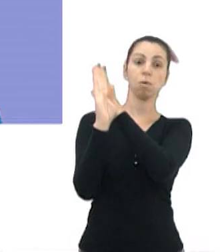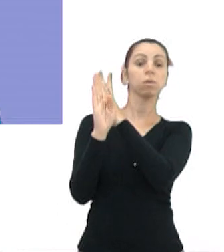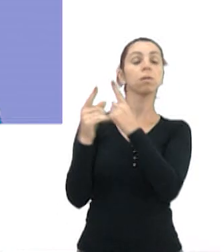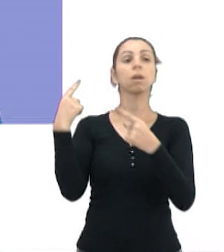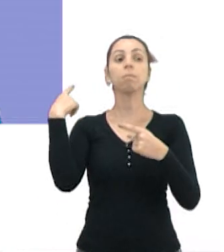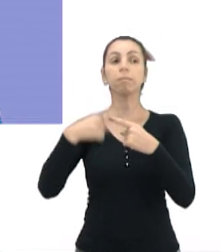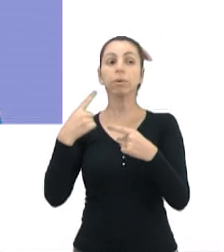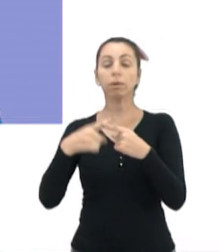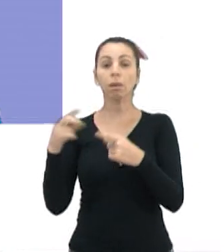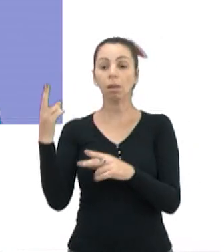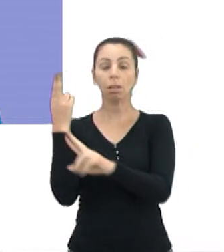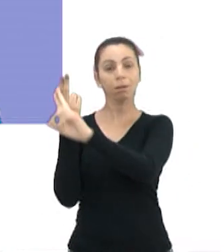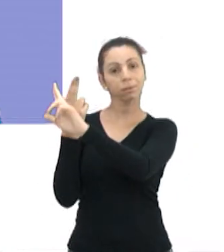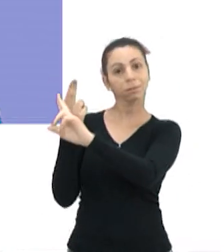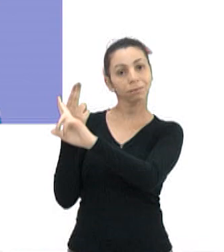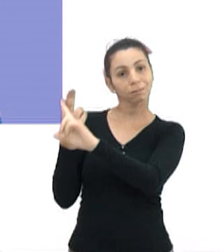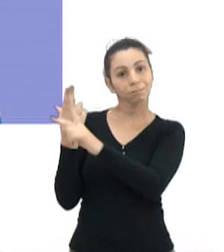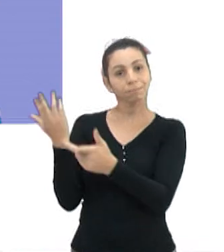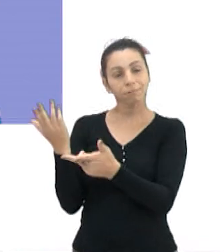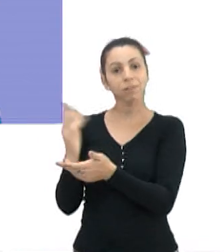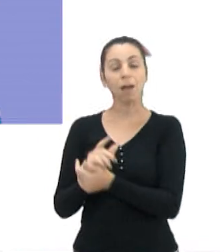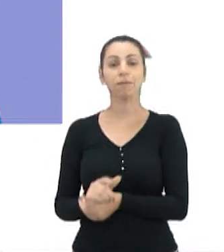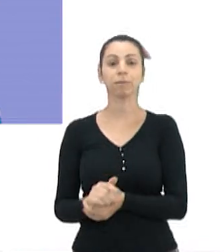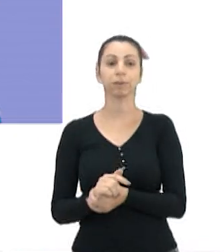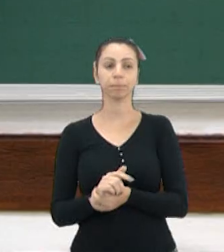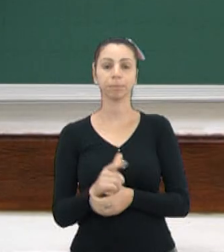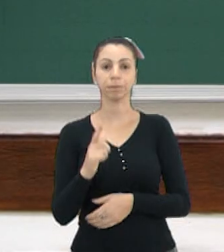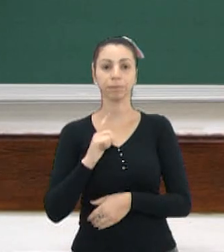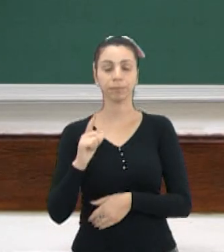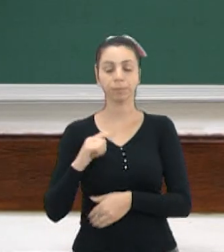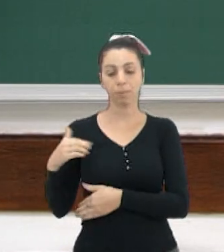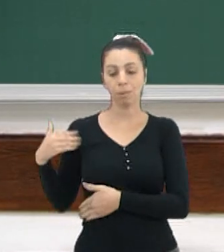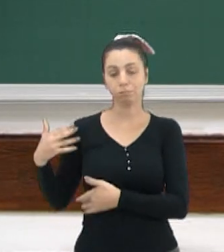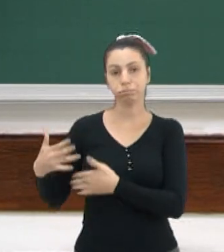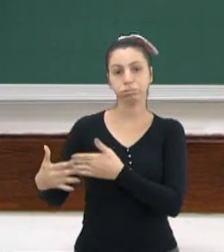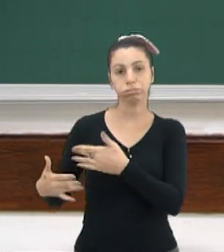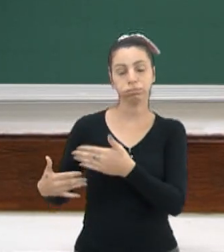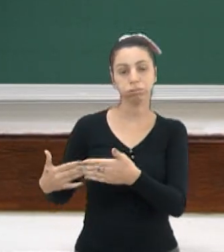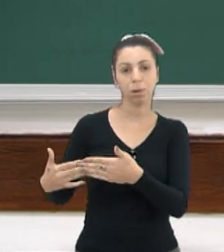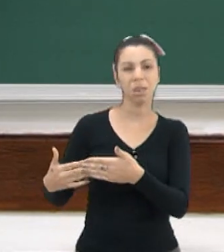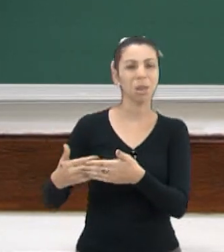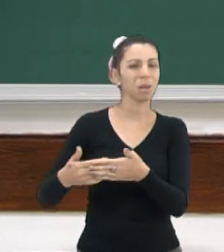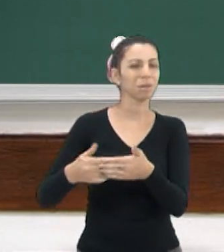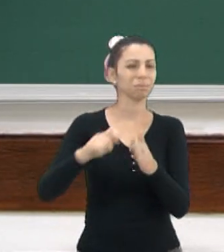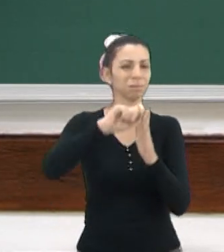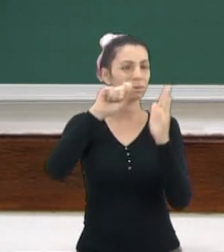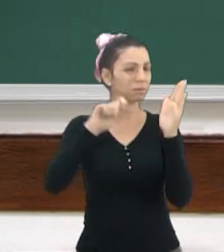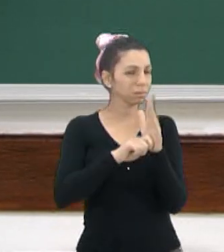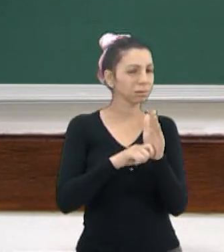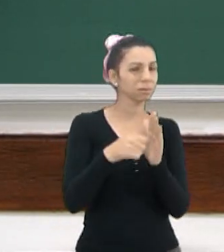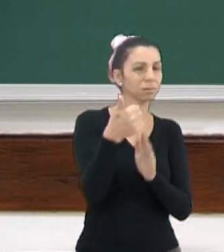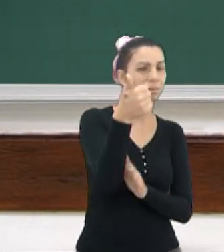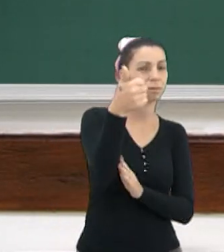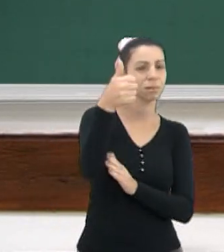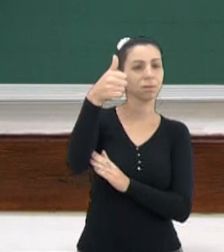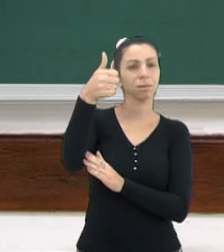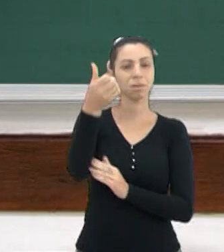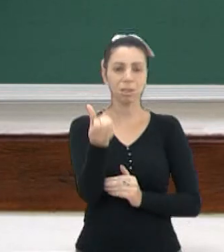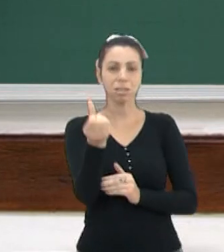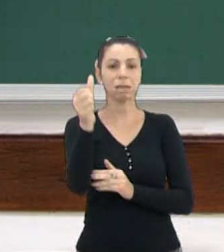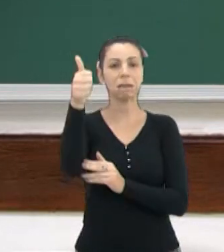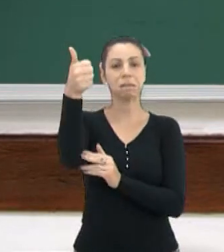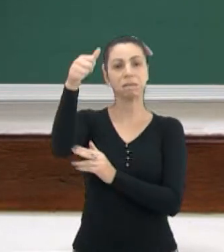Esse motivo, ele caminha com a gente há séculos, né? Século XVI, século XVII, para cá,